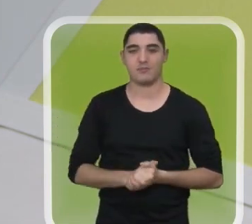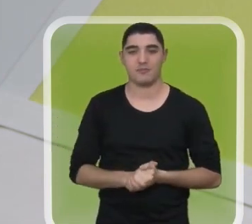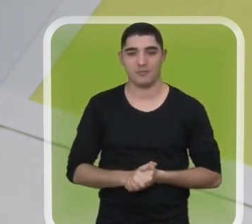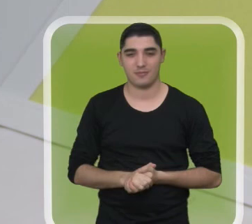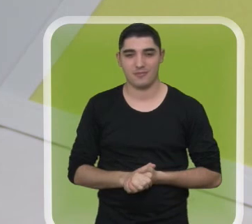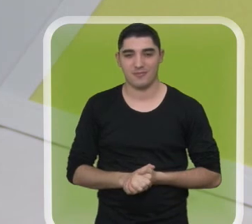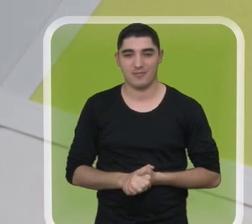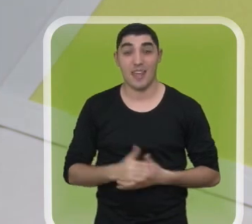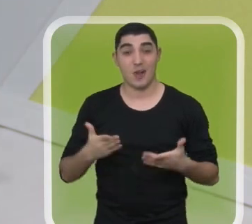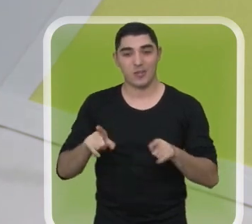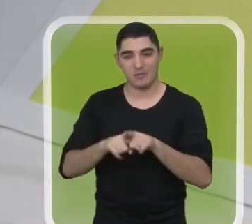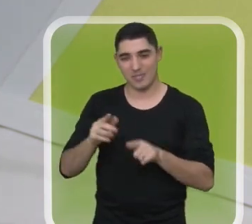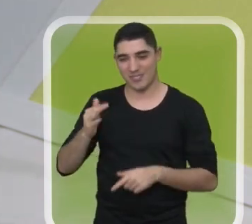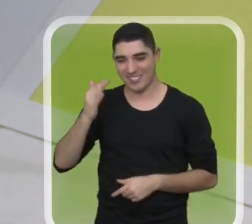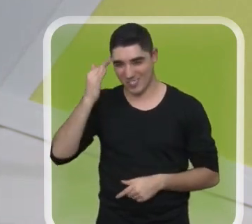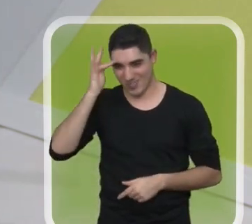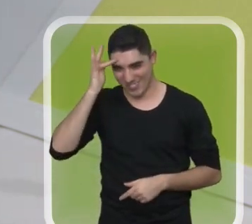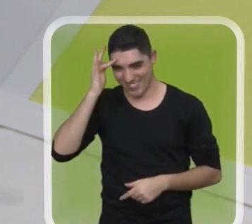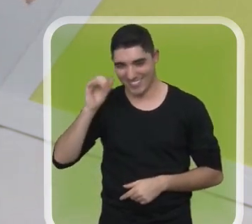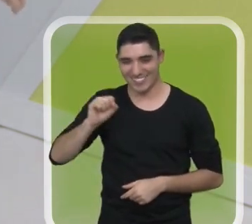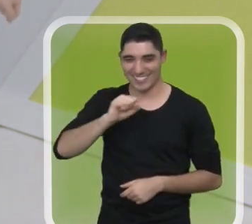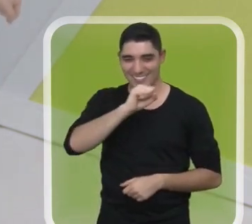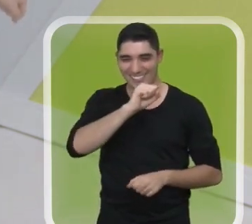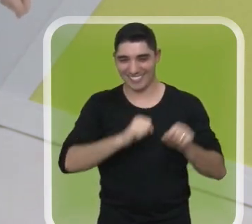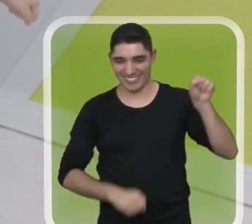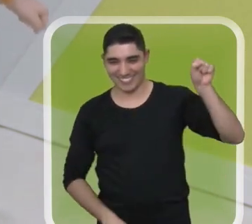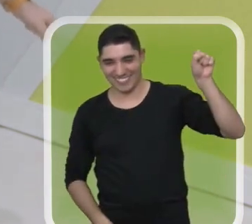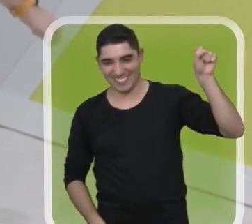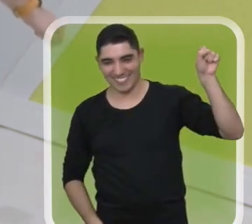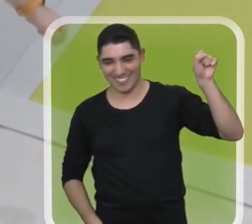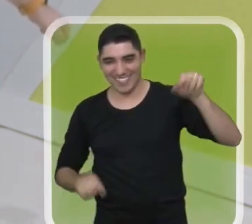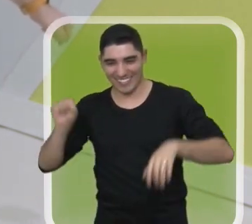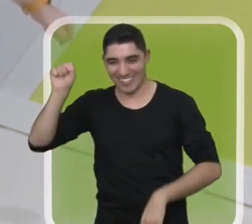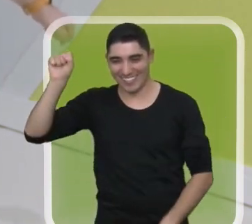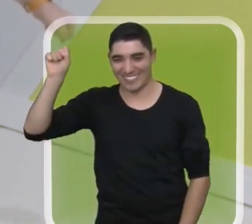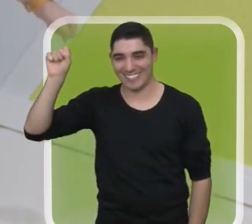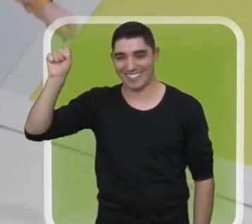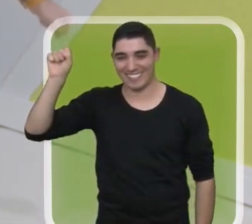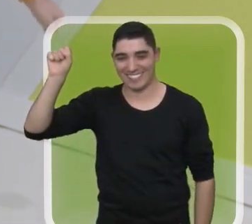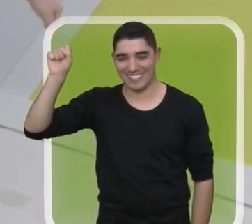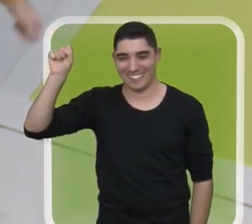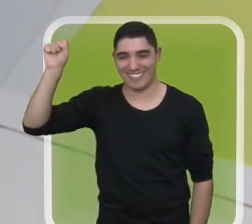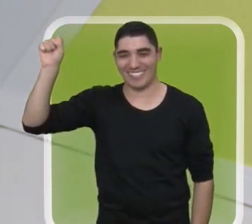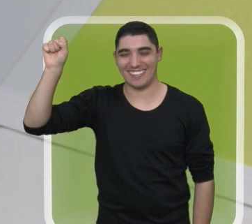Você. Nosso querido Luiz, ó, valeu, hein? Cadê aqui, certinho? Dá soquinho, dá soquinho. Do outro lado, filho.